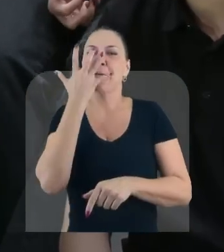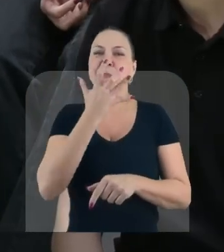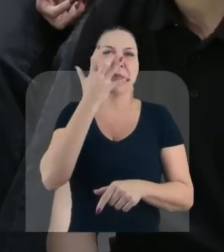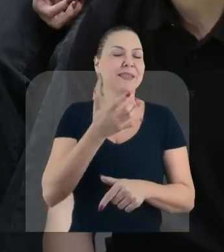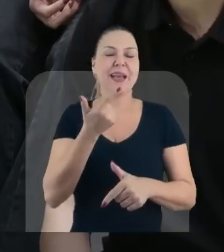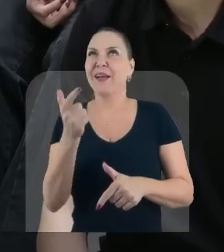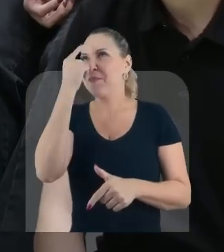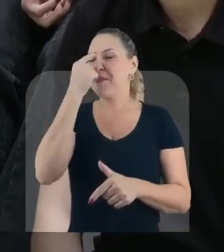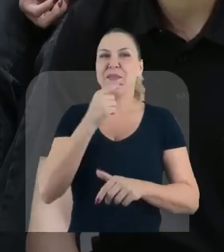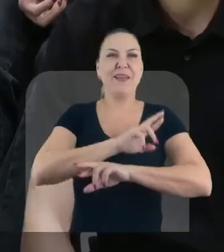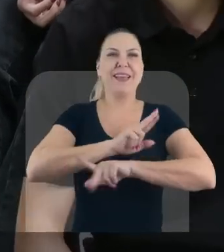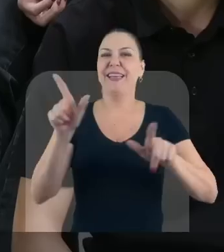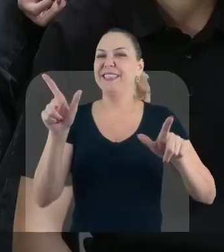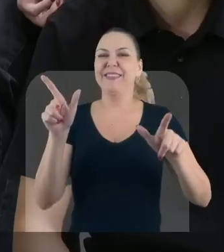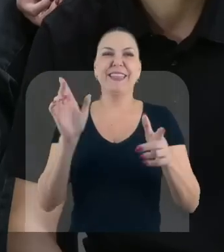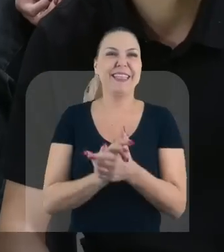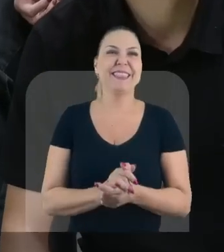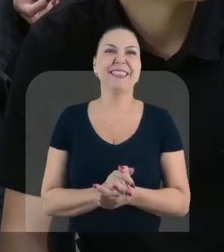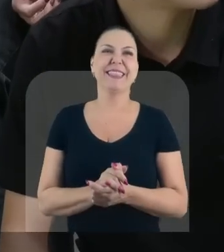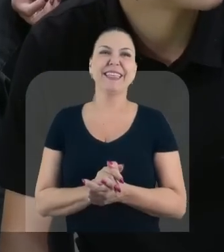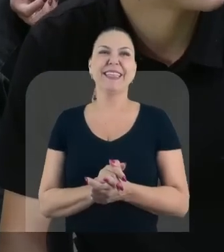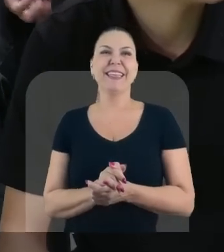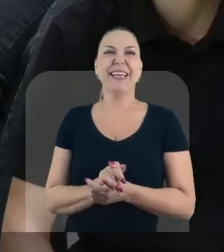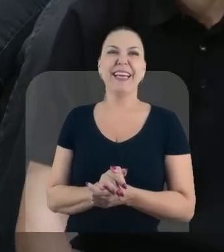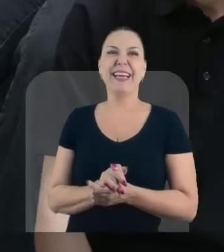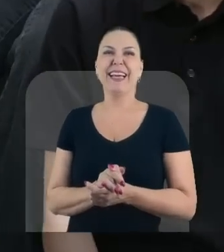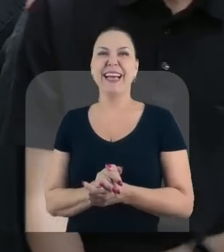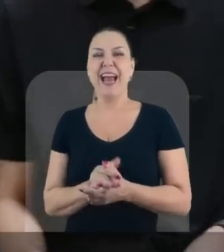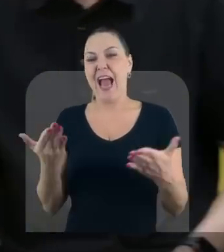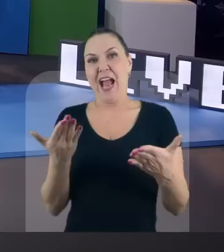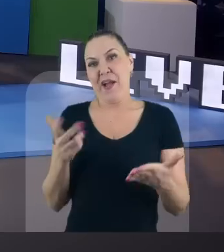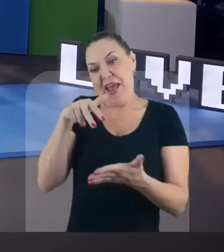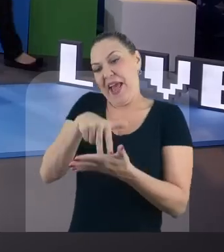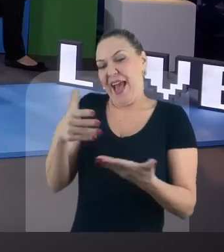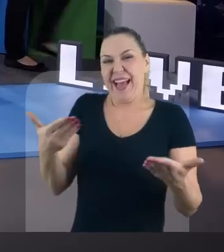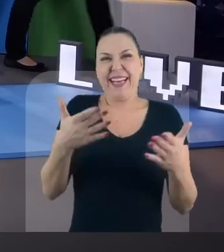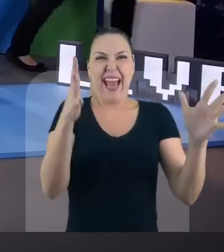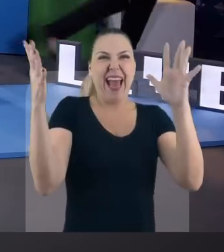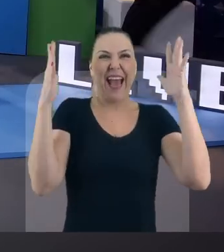é totalmente... E aí? Um pouquinho. Chega aí, né? Cheguei.